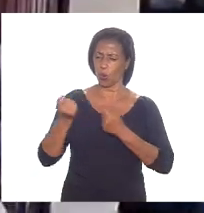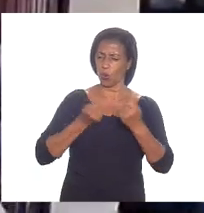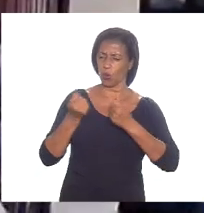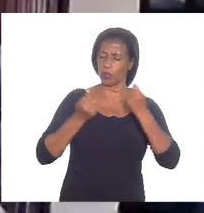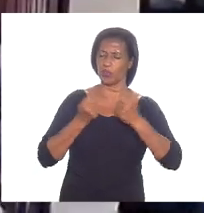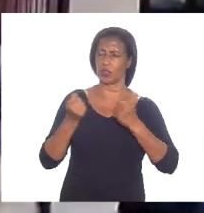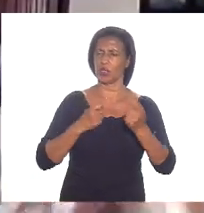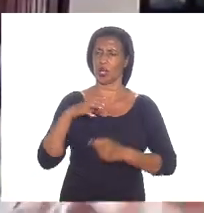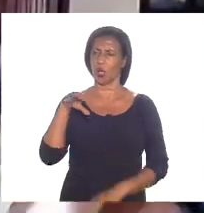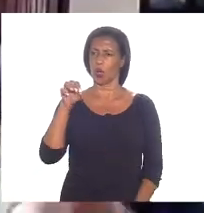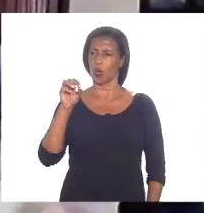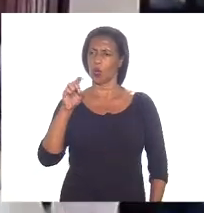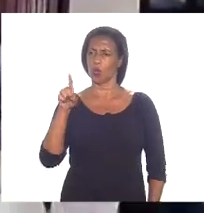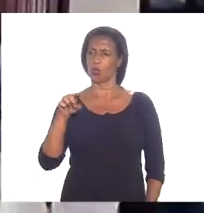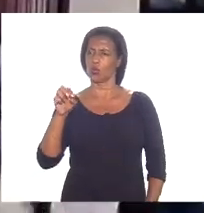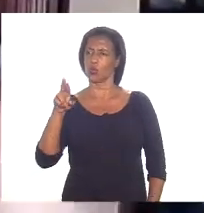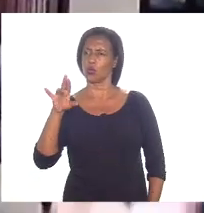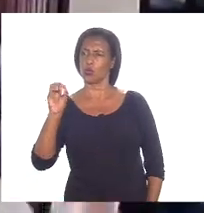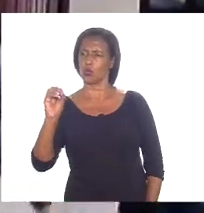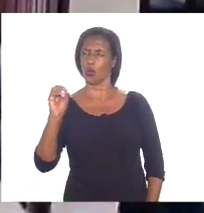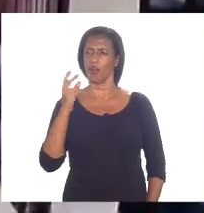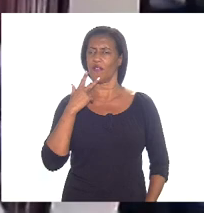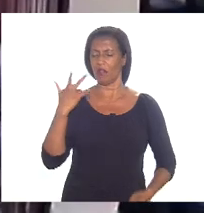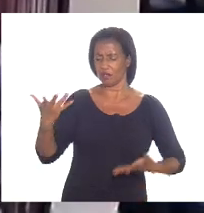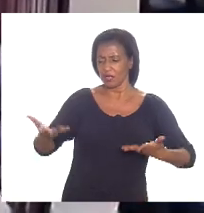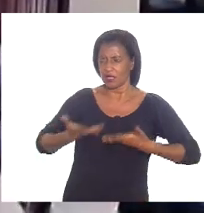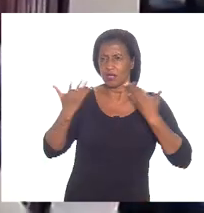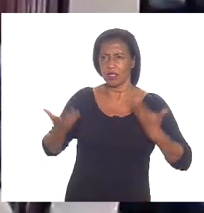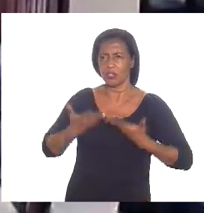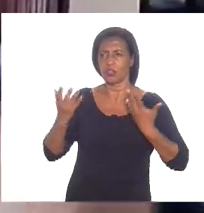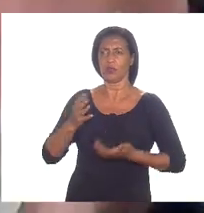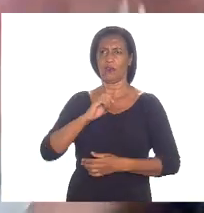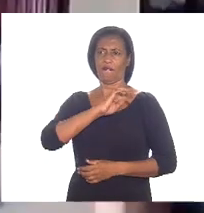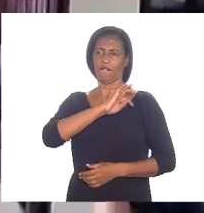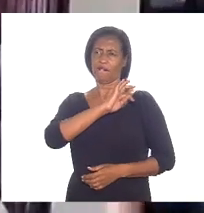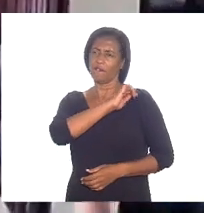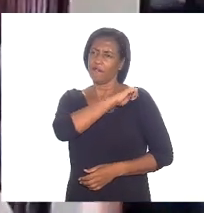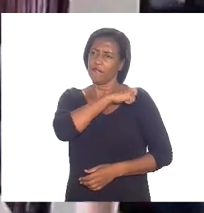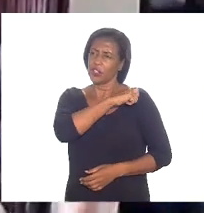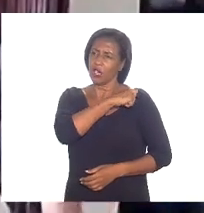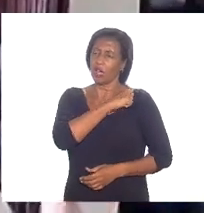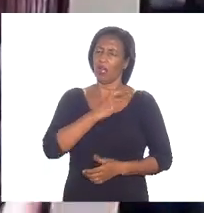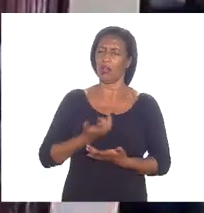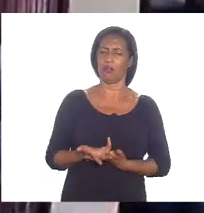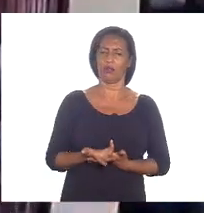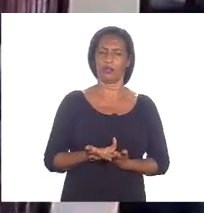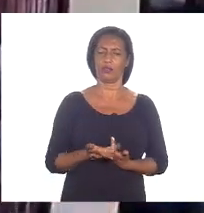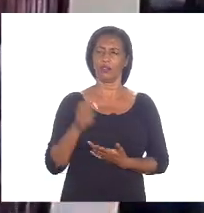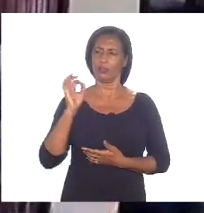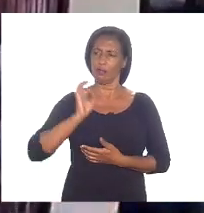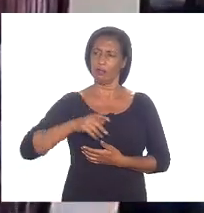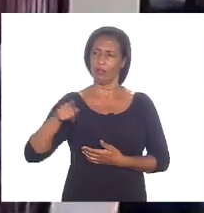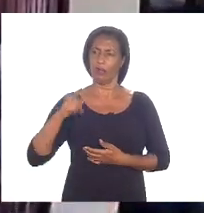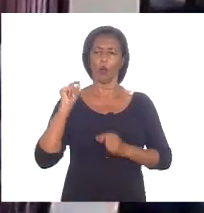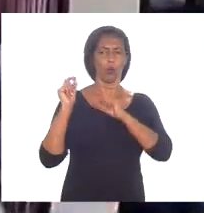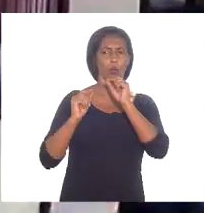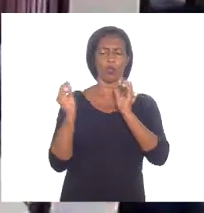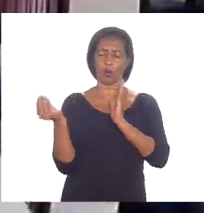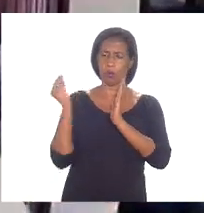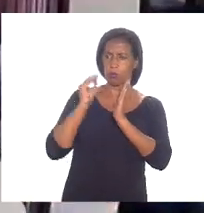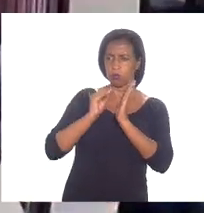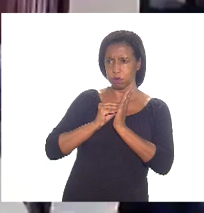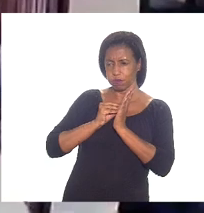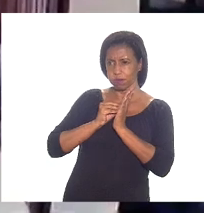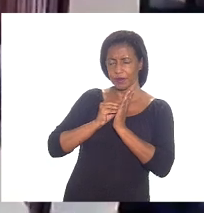Osório, exatamente a questão dos incentivos fiscais. Os incentivos fiscais que é exatamente colocado nas